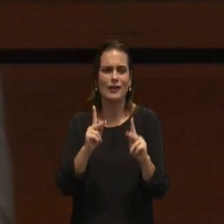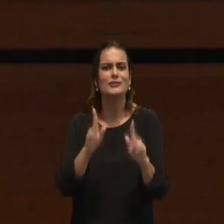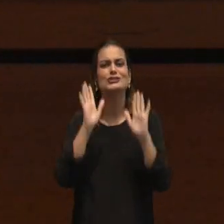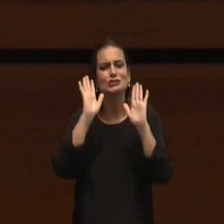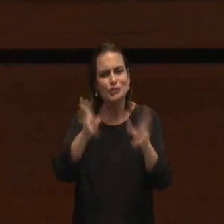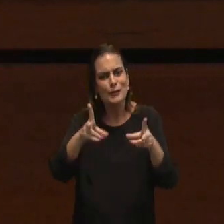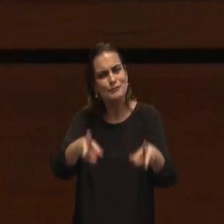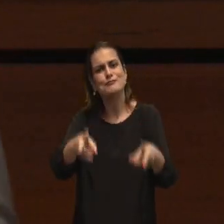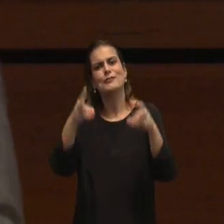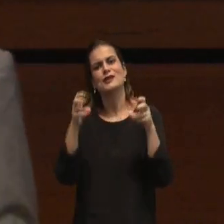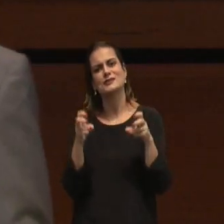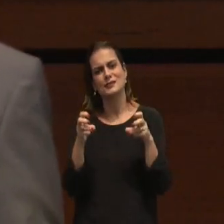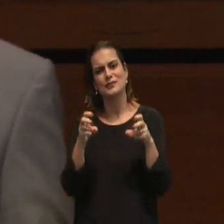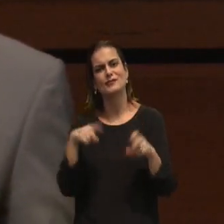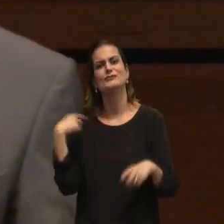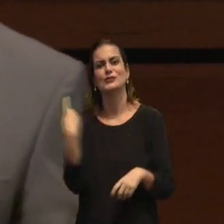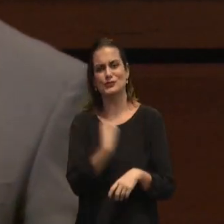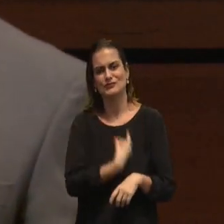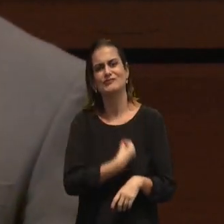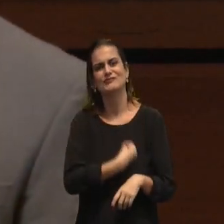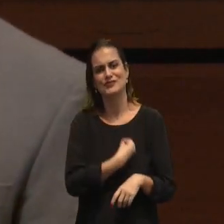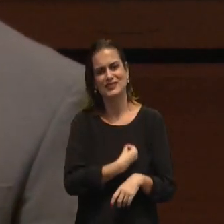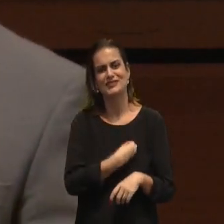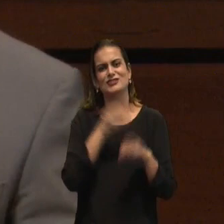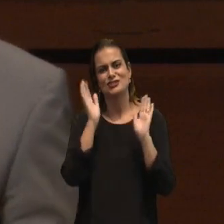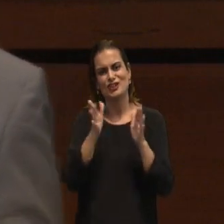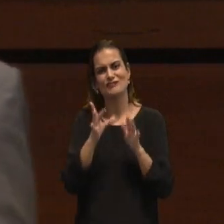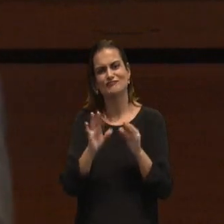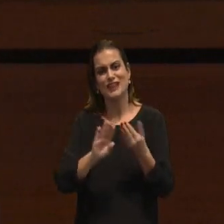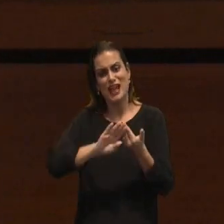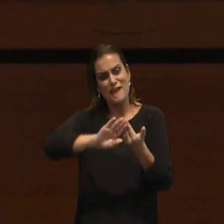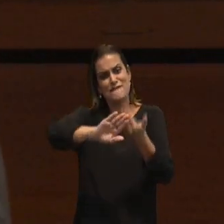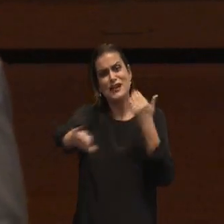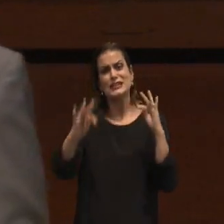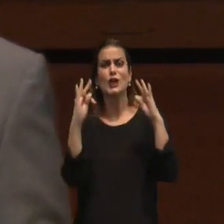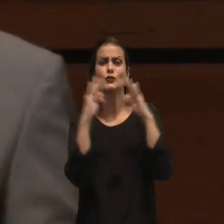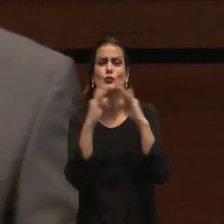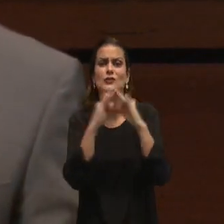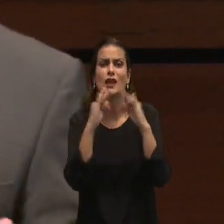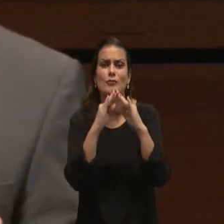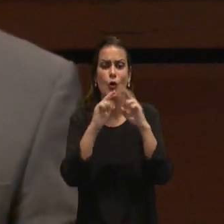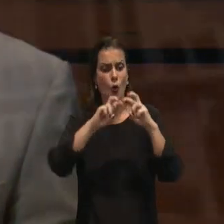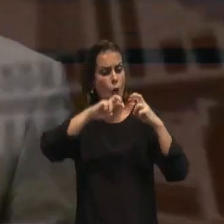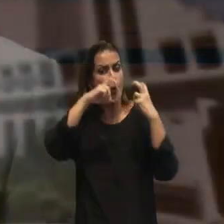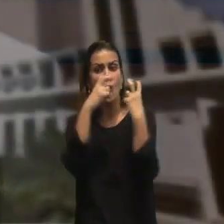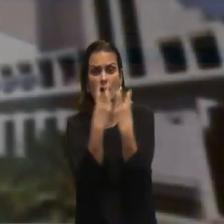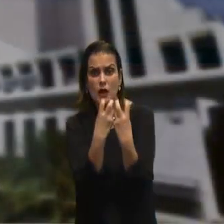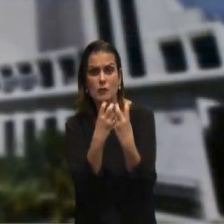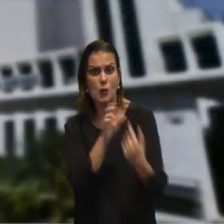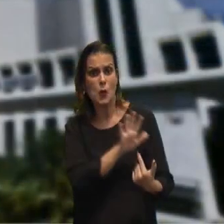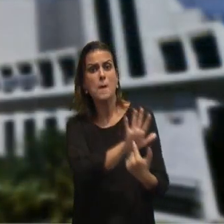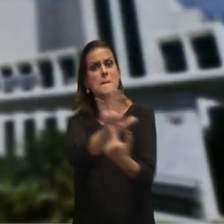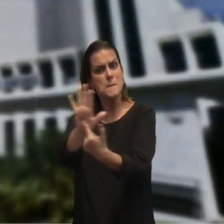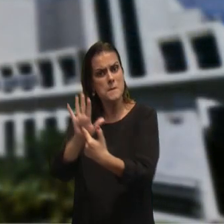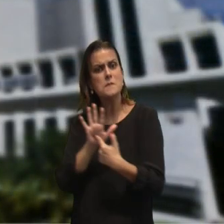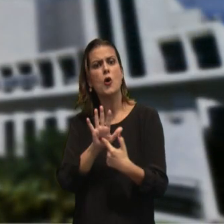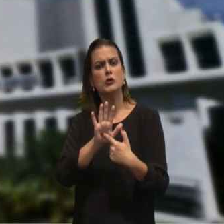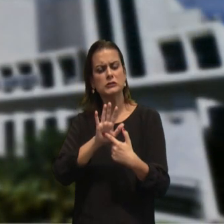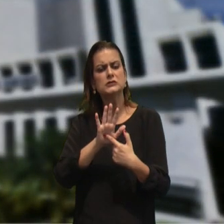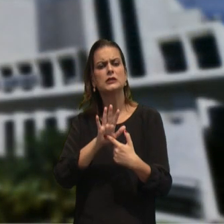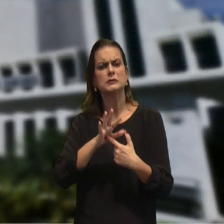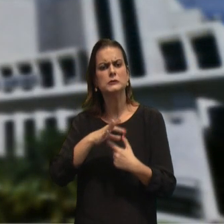nós estamos a viver nesse tempo. O distanciamento do local de culto. O culto como símbolo muito forte